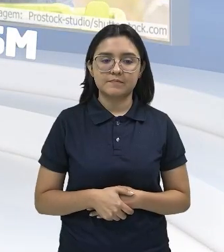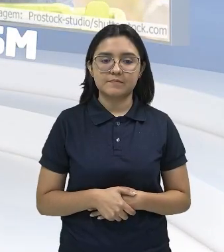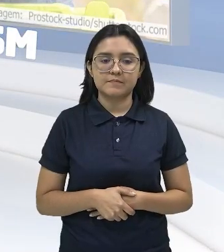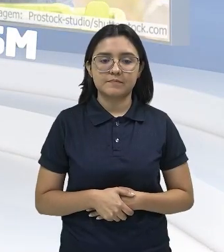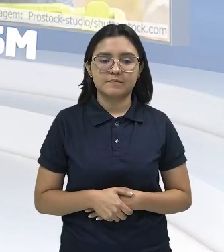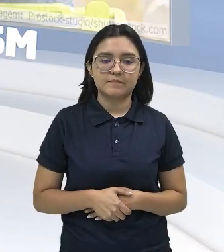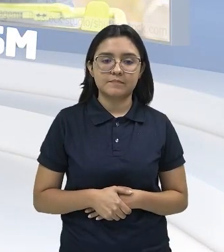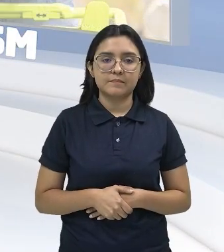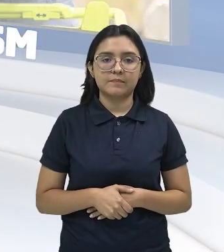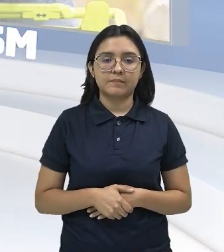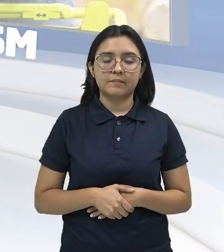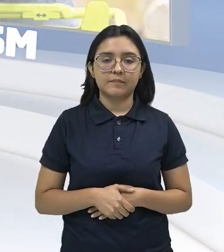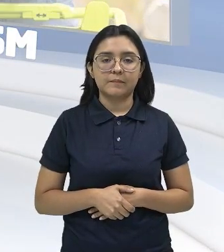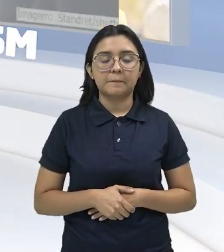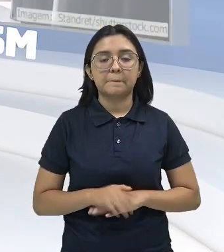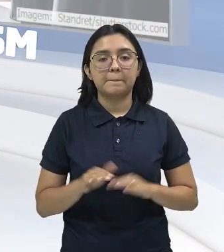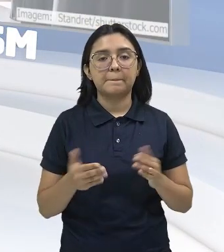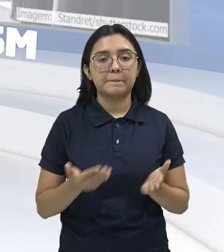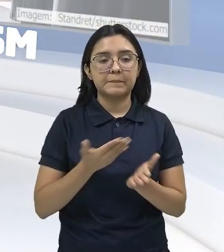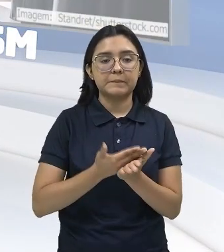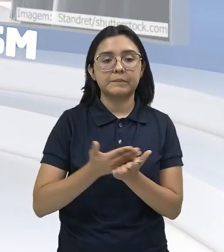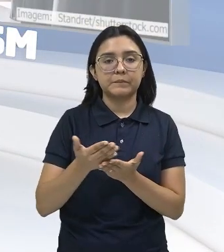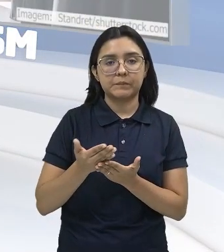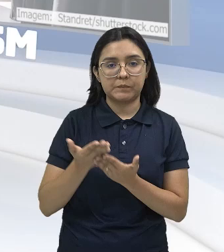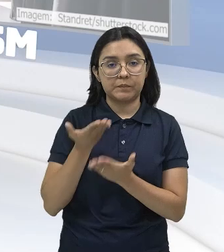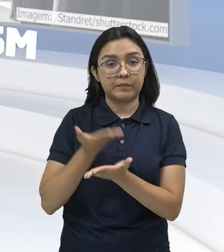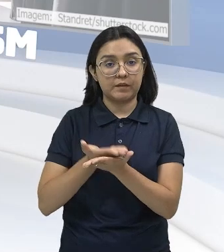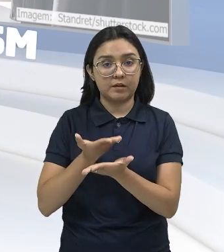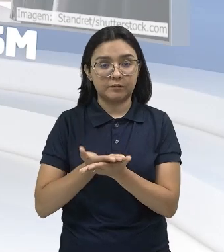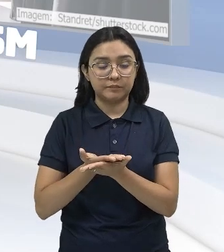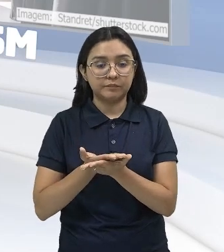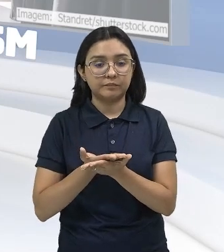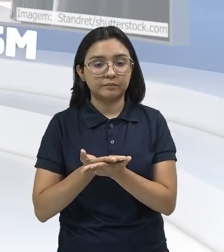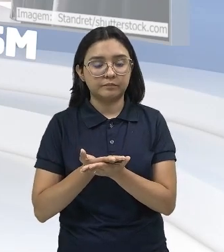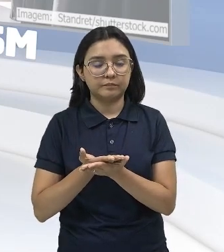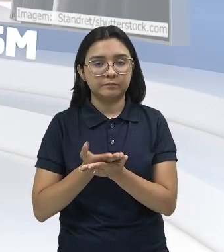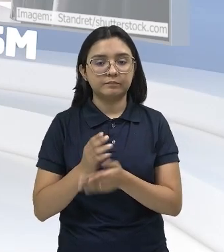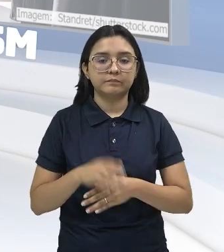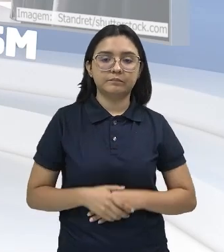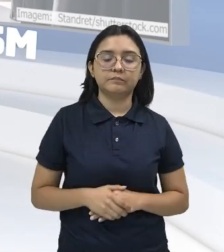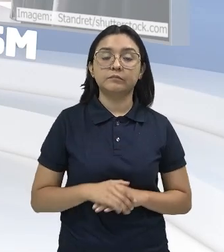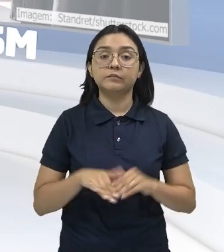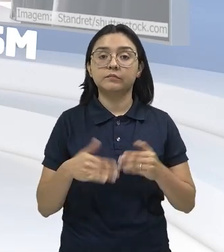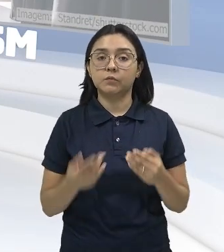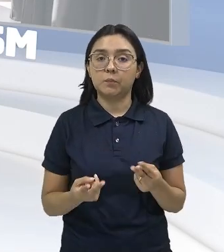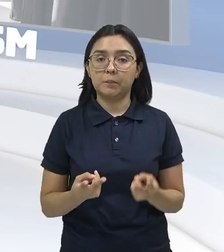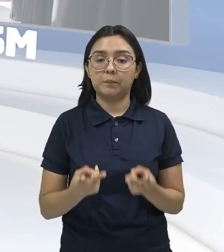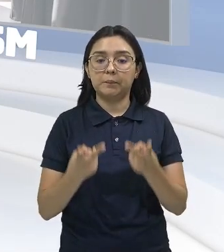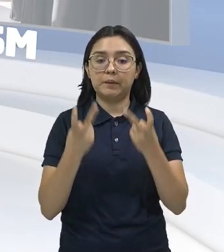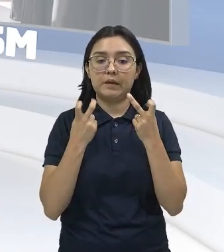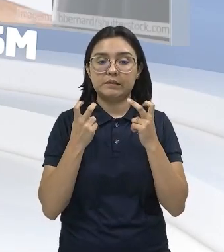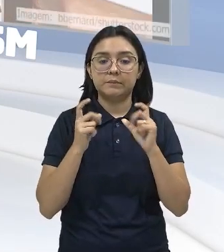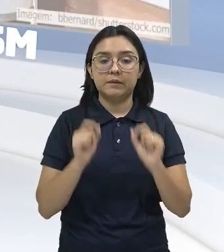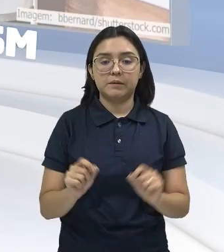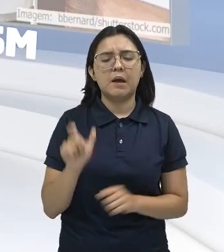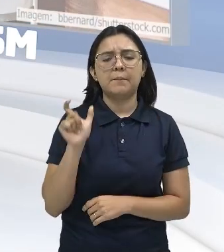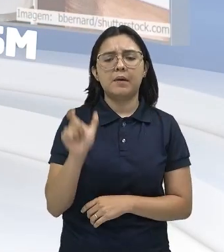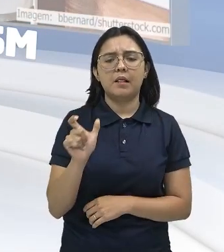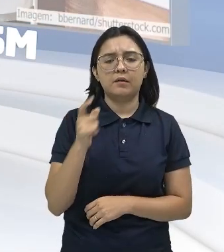Bem, nós vamos começar a nossa class. Vocês podem acompanhar aqui ao meu lado, tem uma palavra